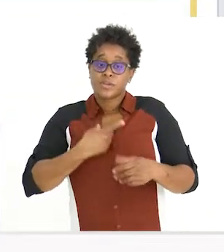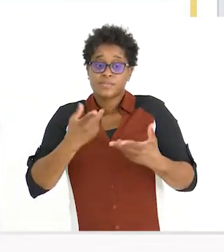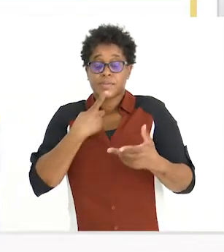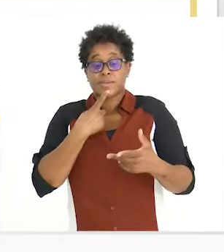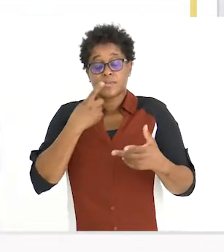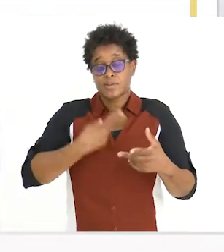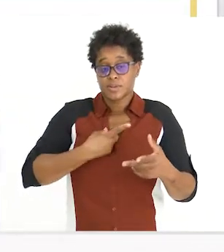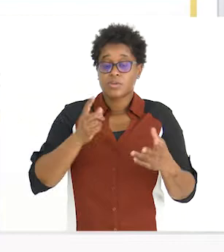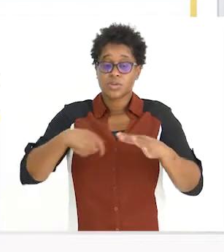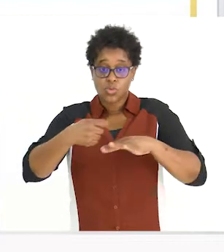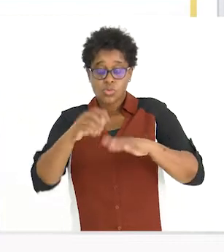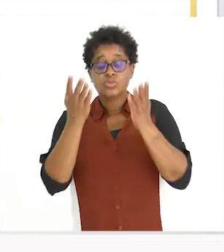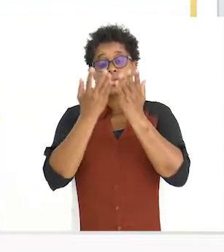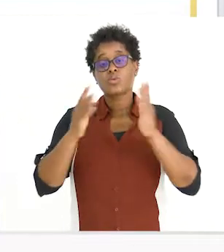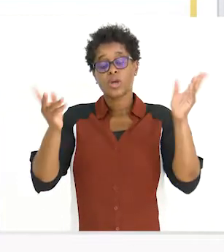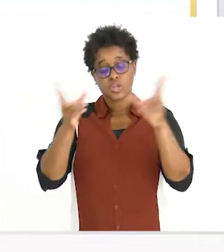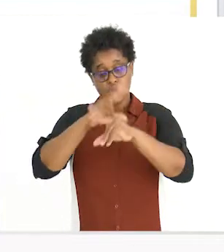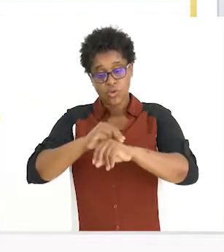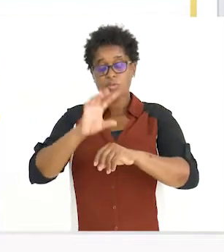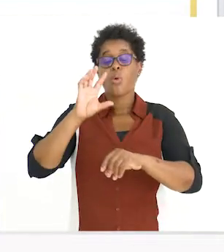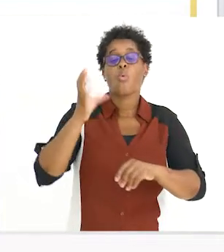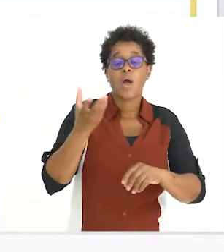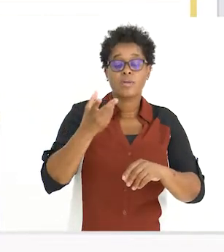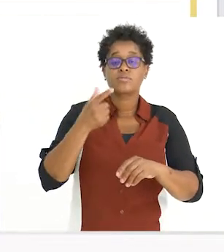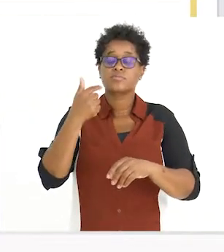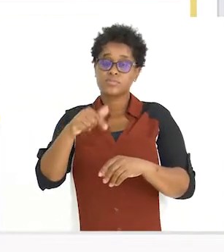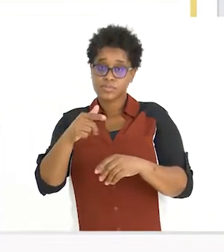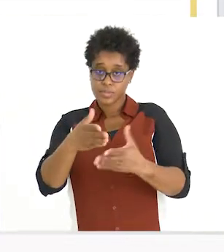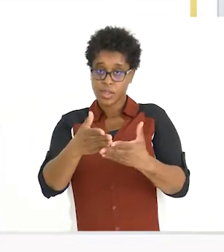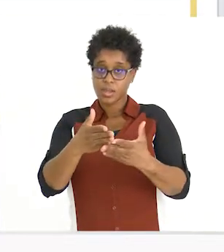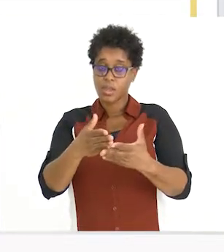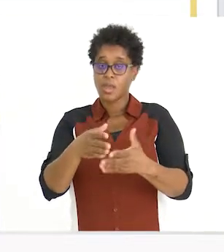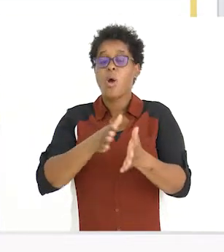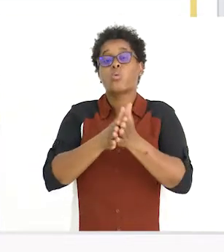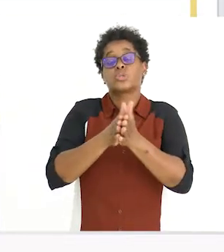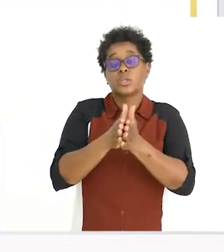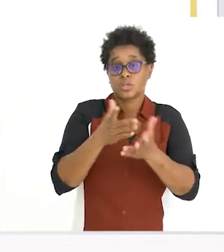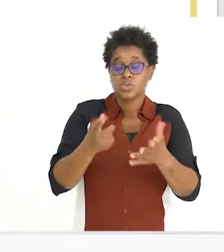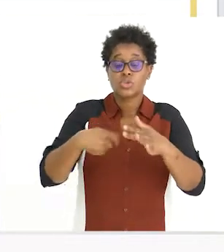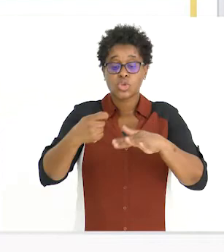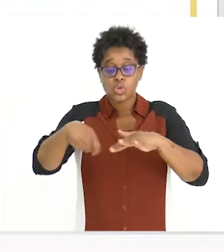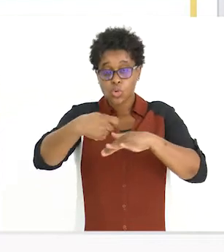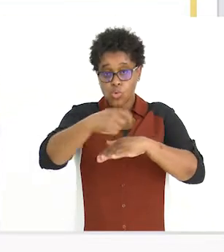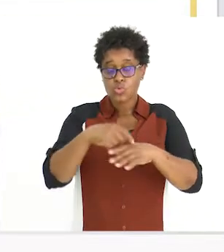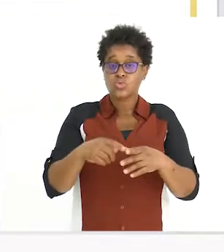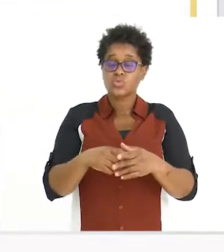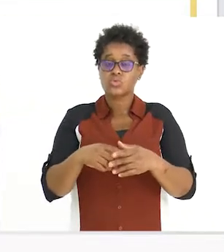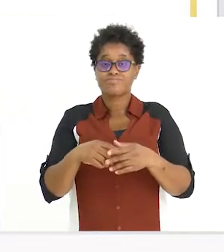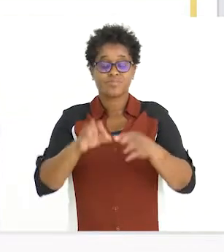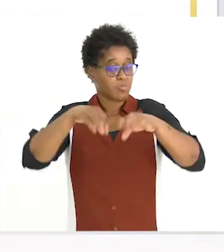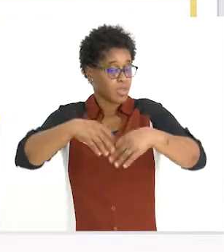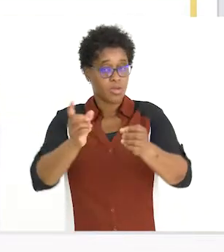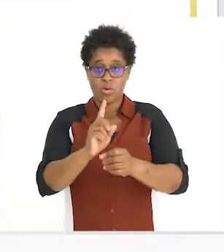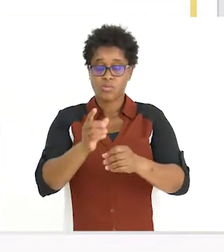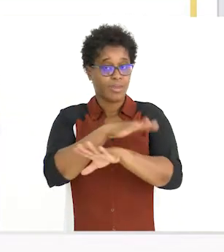naturais renováveis quando correspondem à utilização de recursos não esgotáveis,